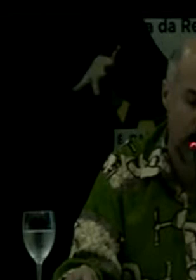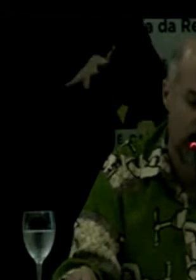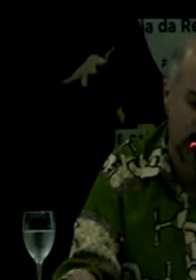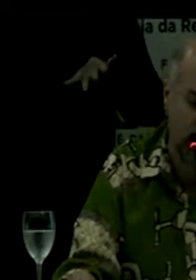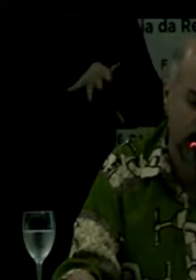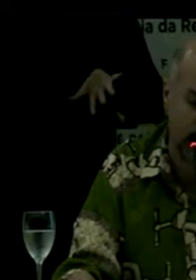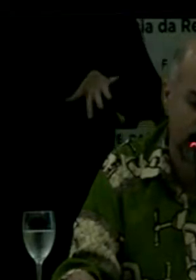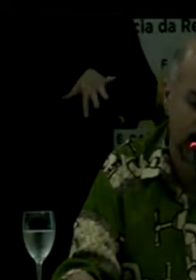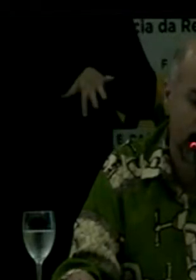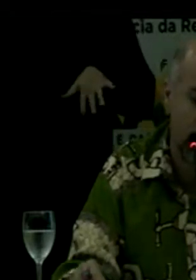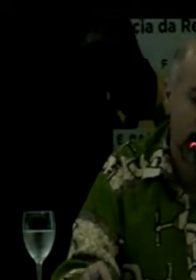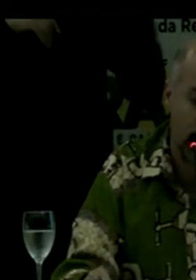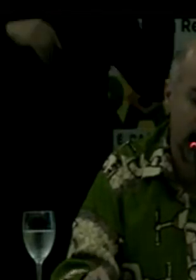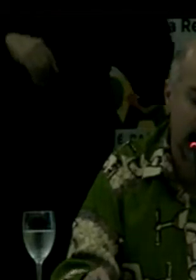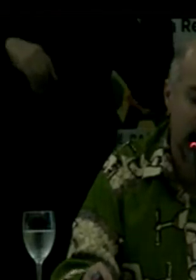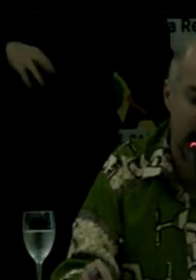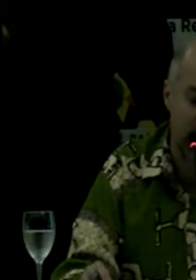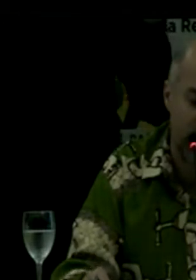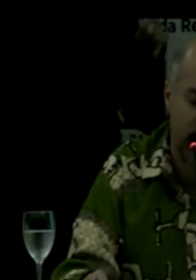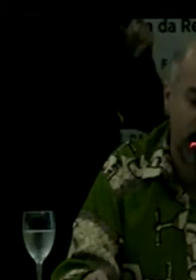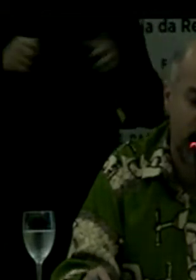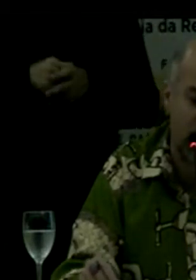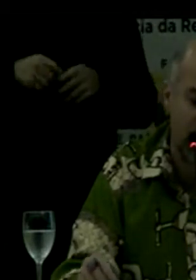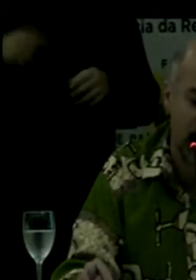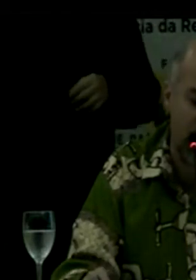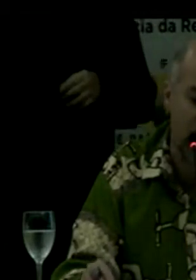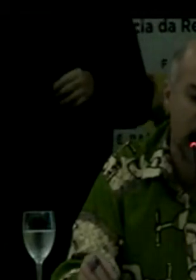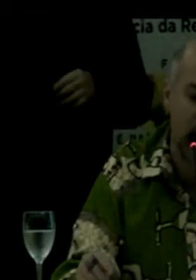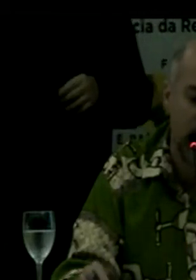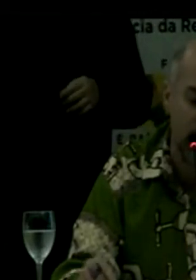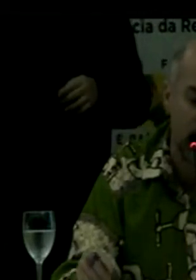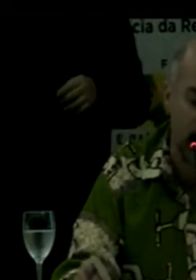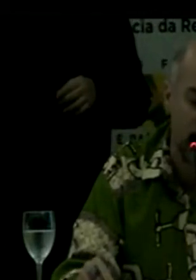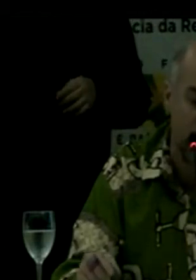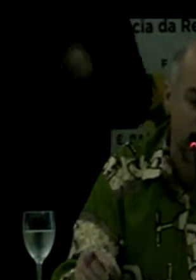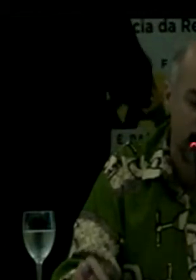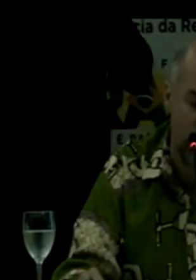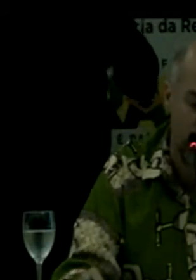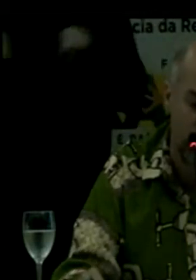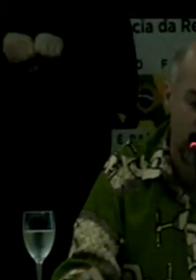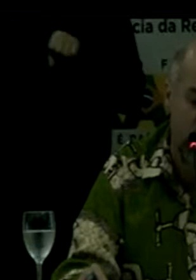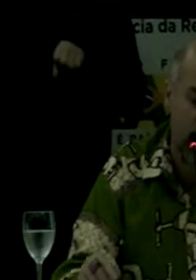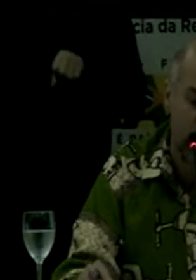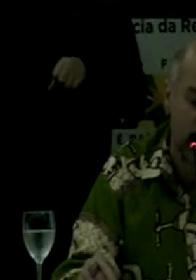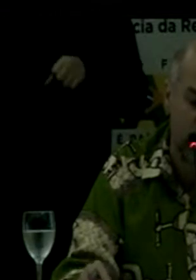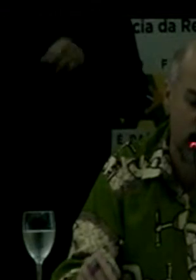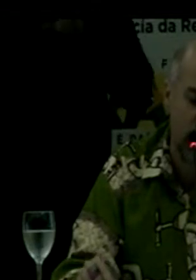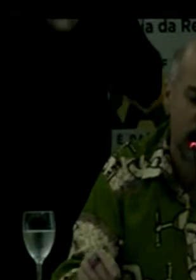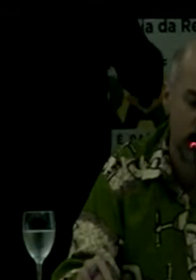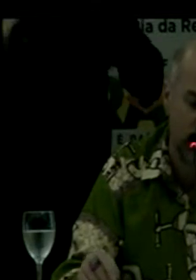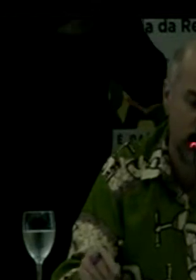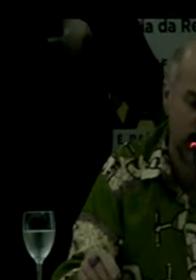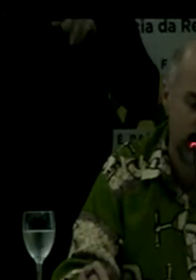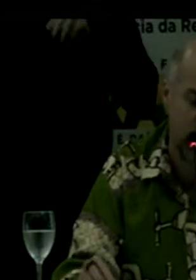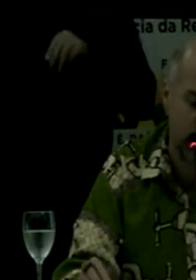nacional e federal. Pensar sistema é pensar diferentes níveis de governo e